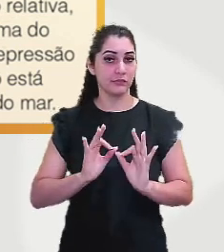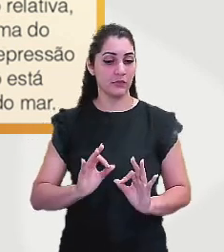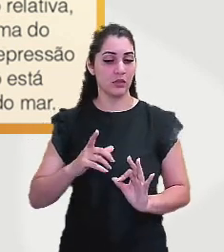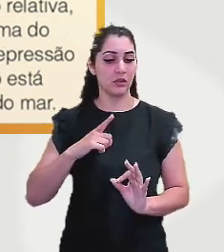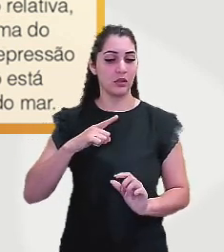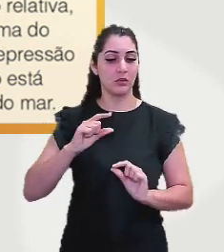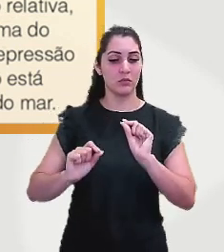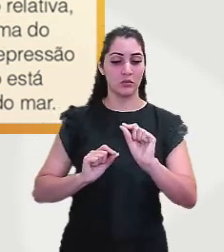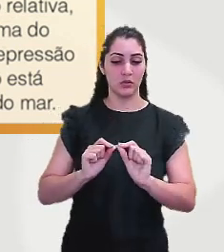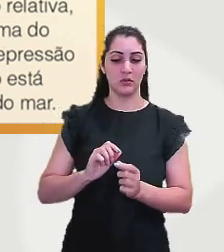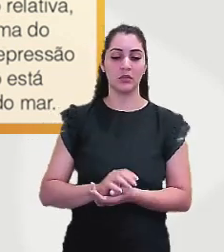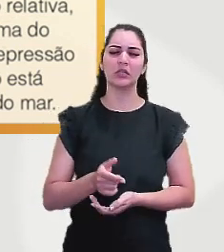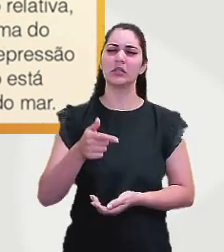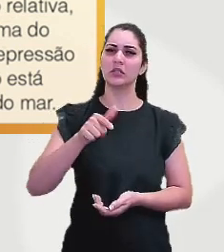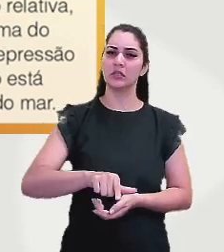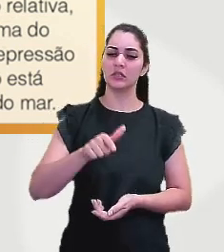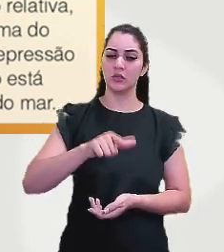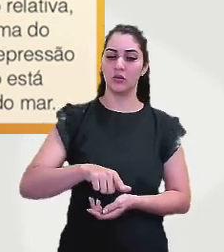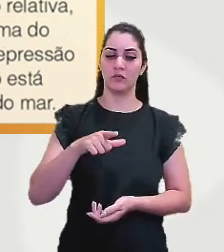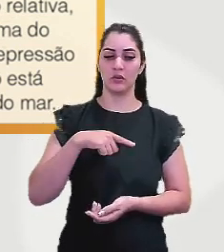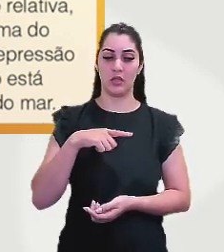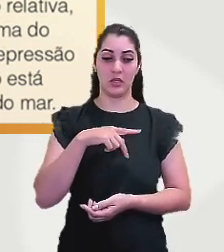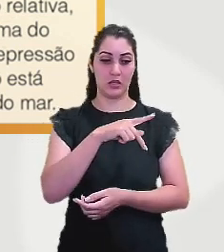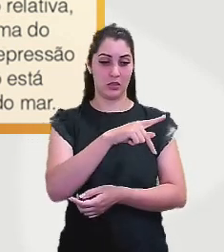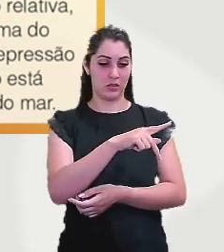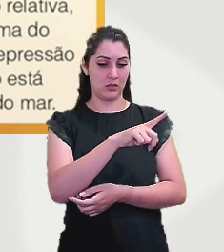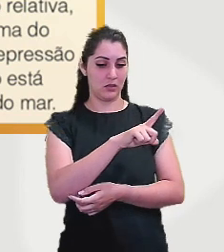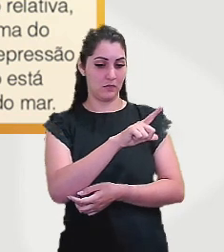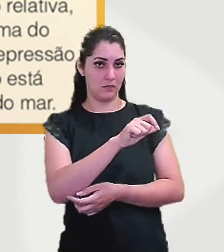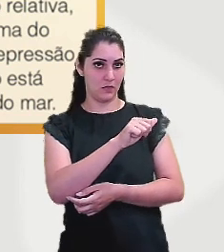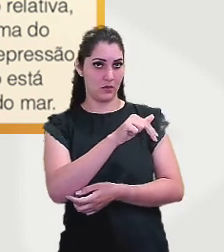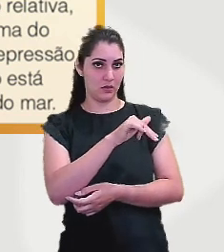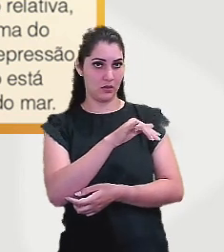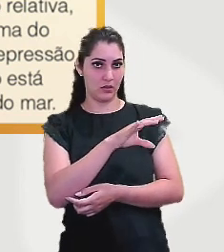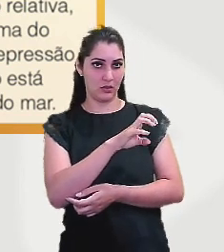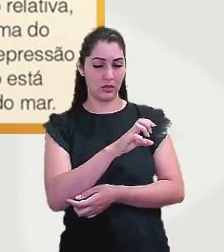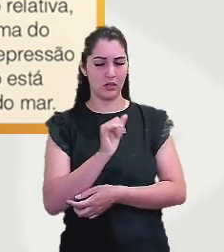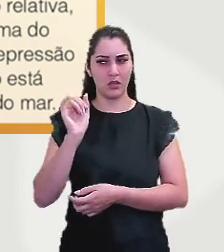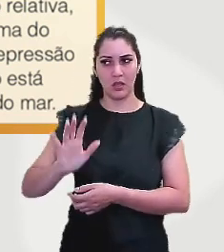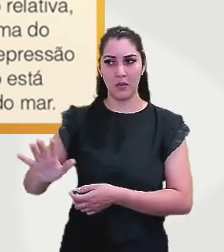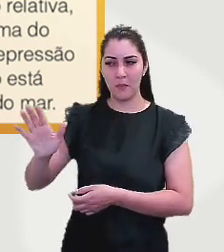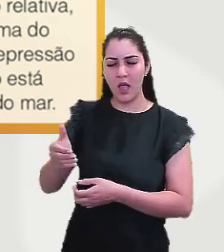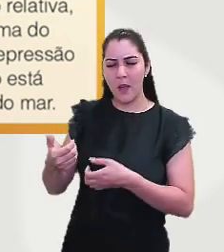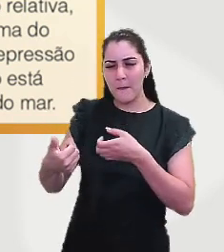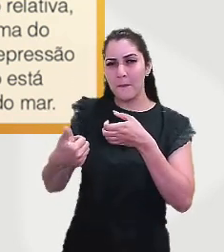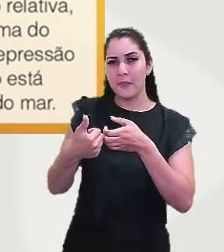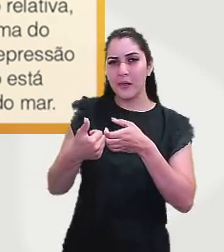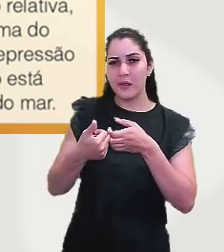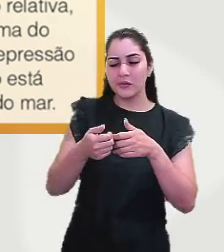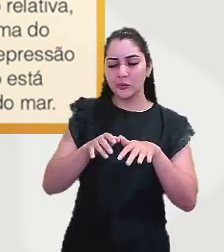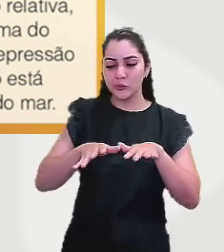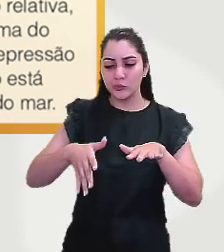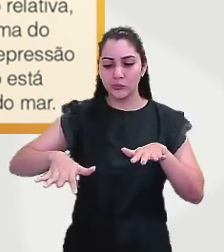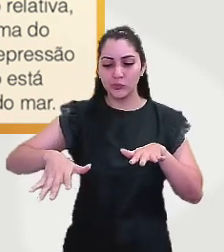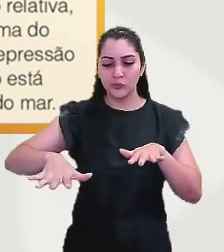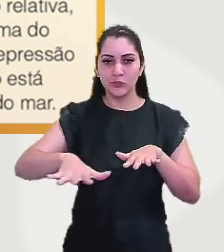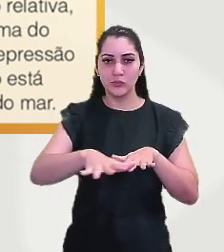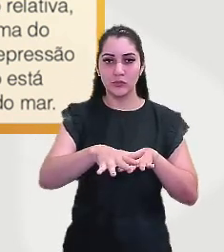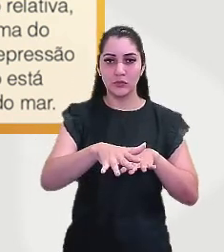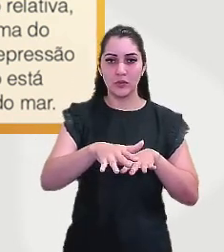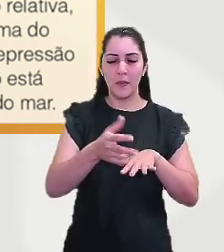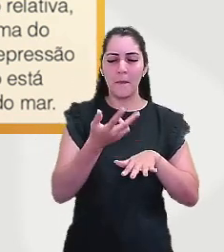temos, ó, novamente, as planícies, certo? Ali próxima ao oceano, áreas mais planas,